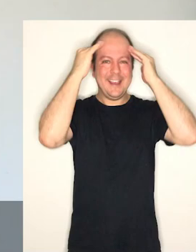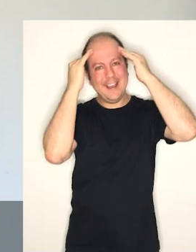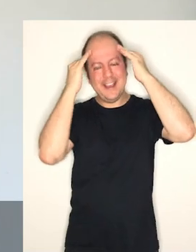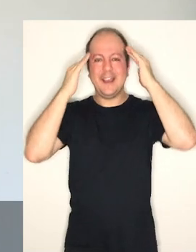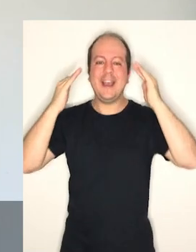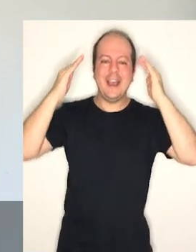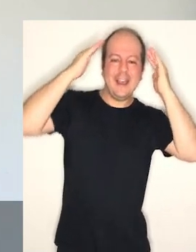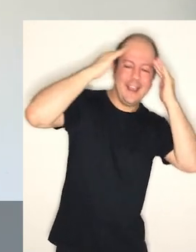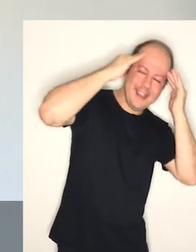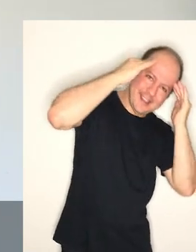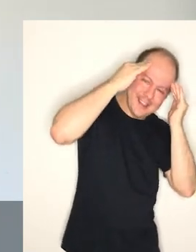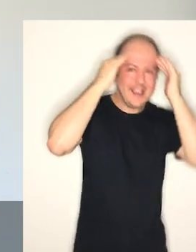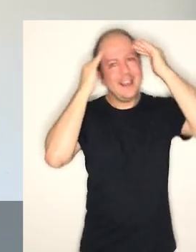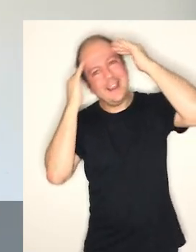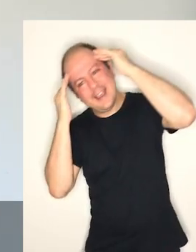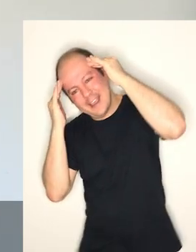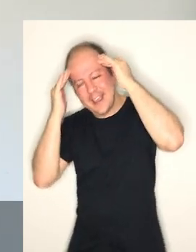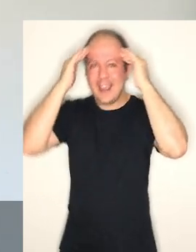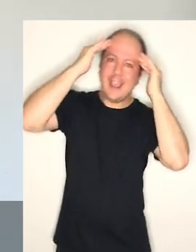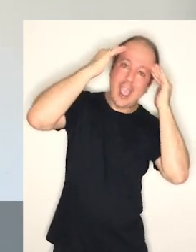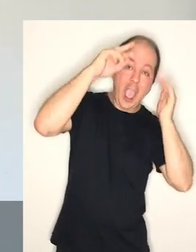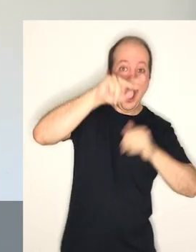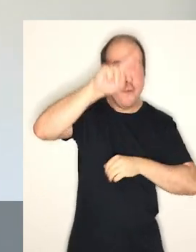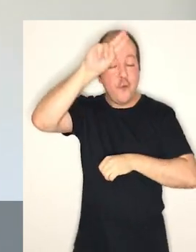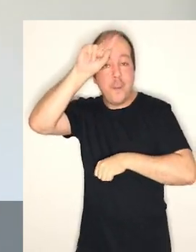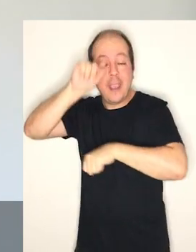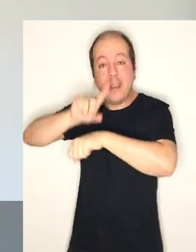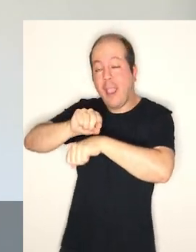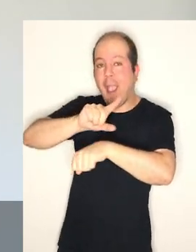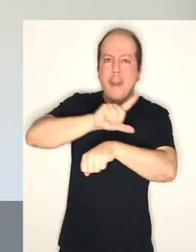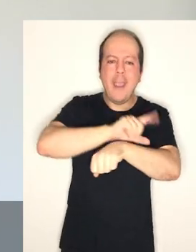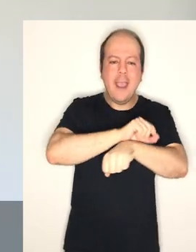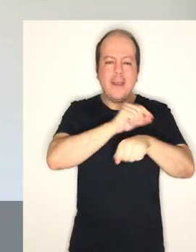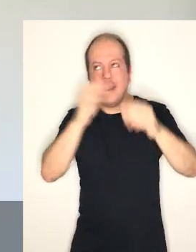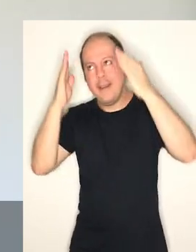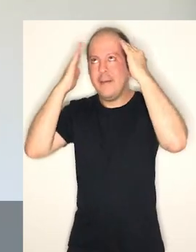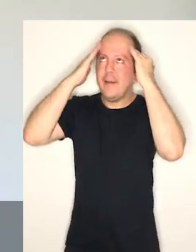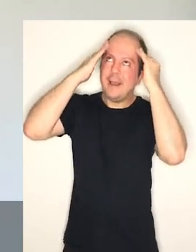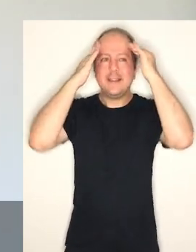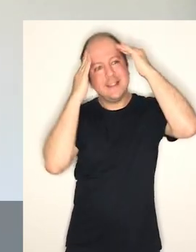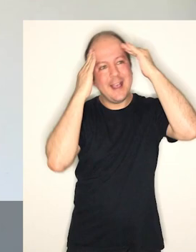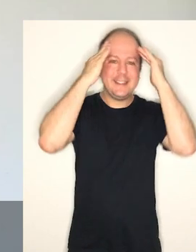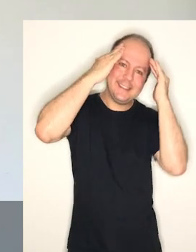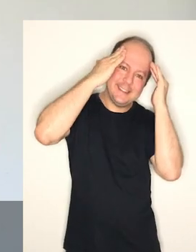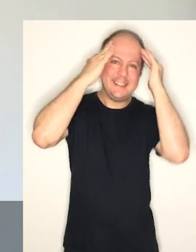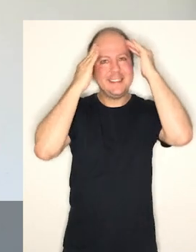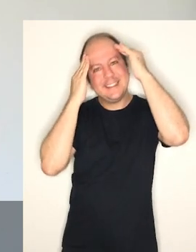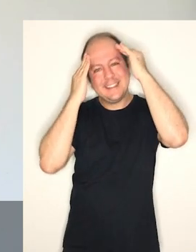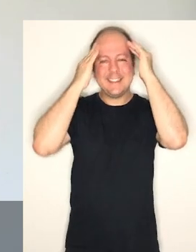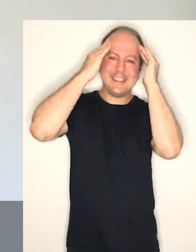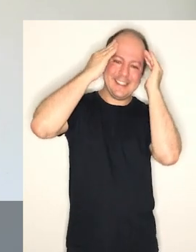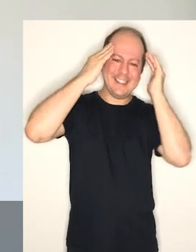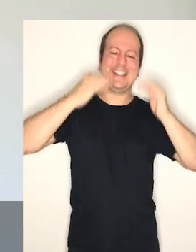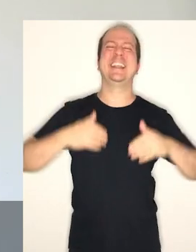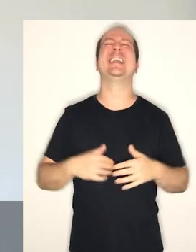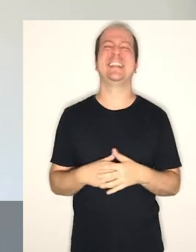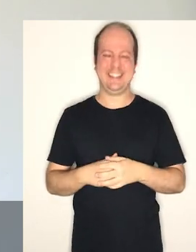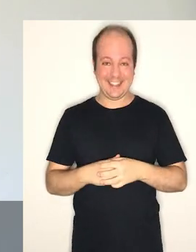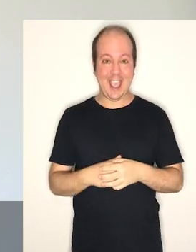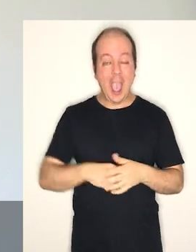faz assim. Assim, assim, arrocha, formiguinha, põe a mão na cabeça e faz